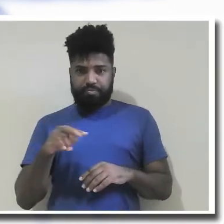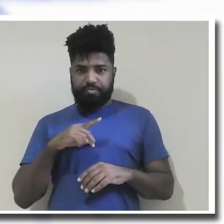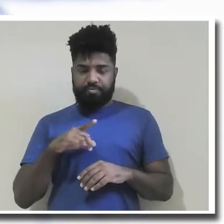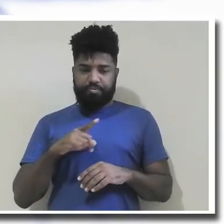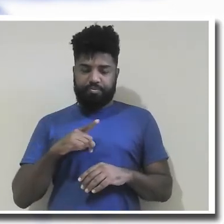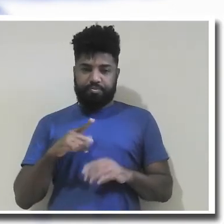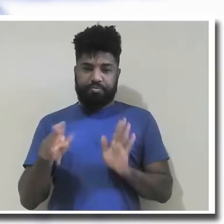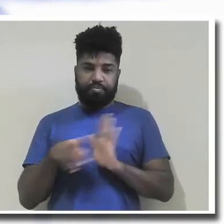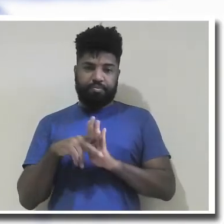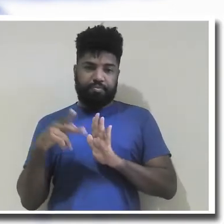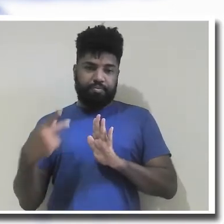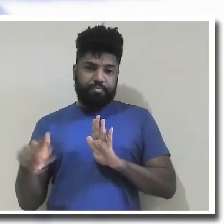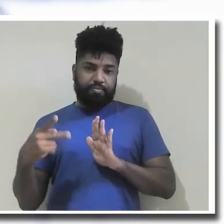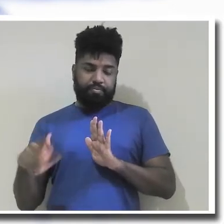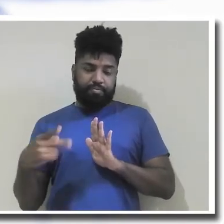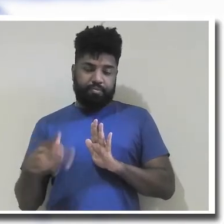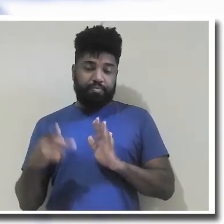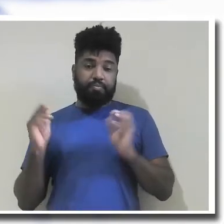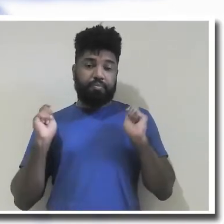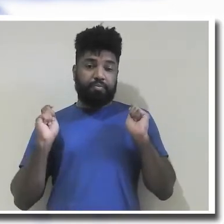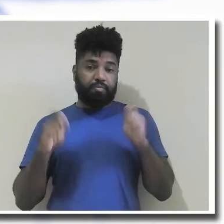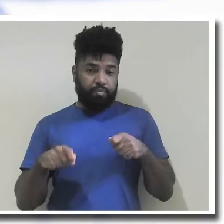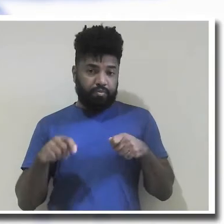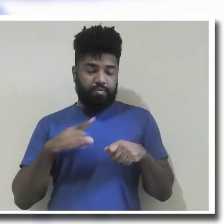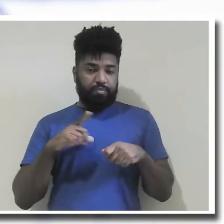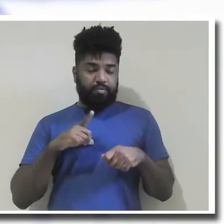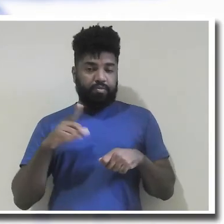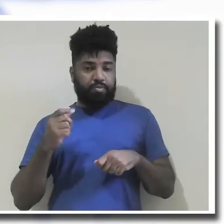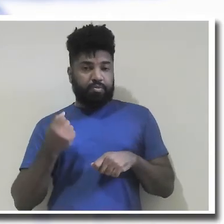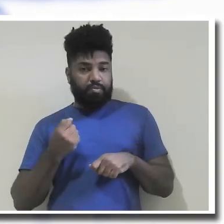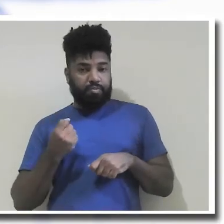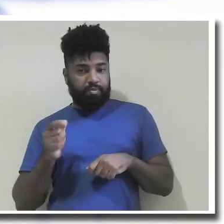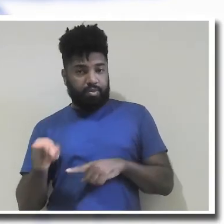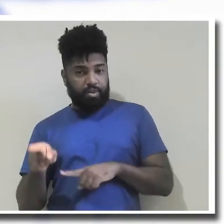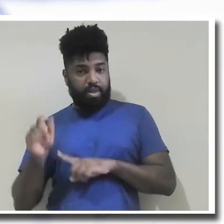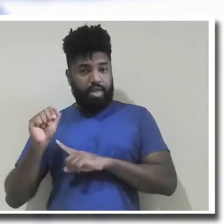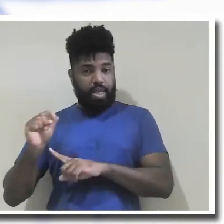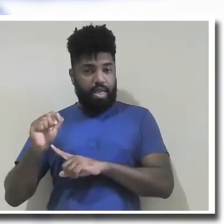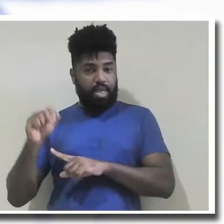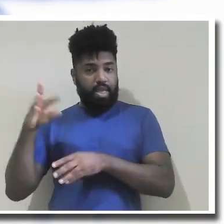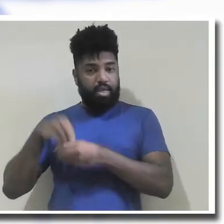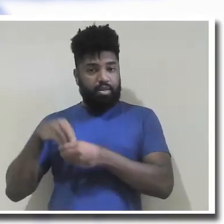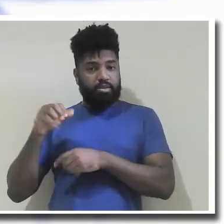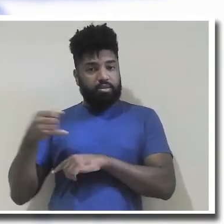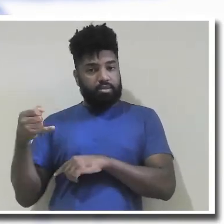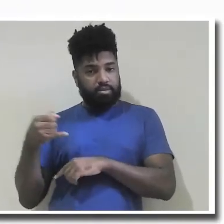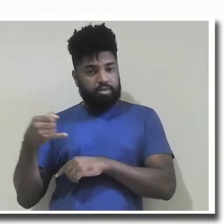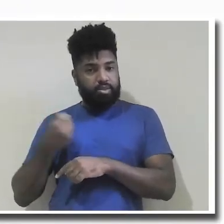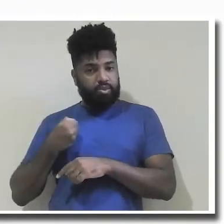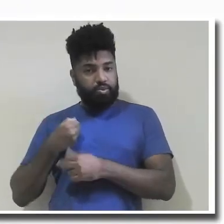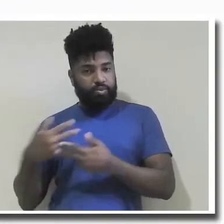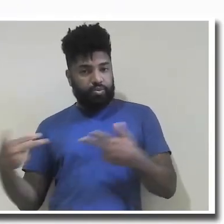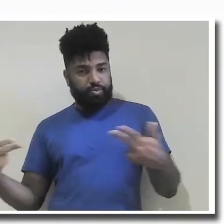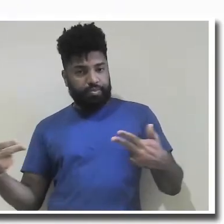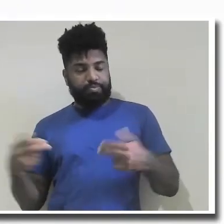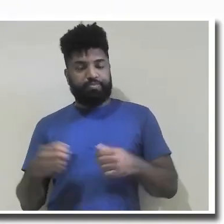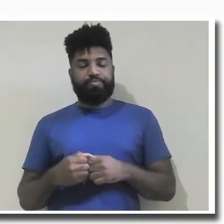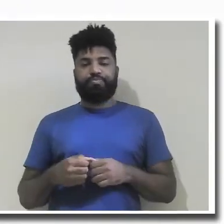essa propriedade também é válida para valores de A negativos. Falaremos